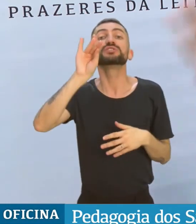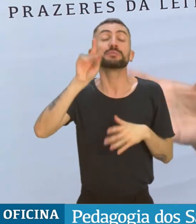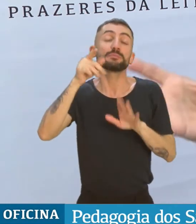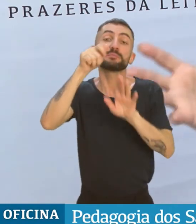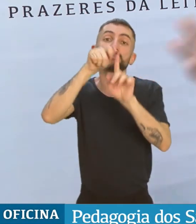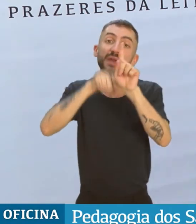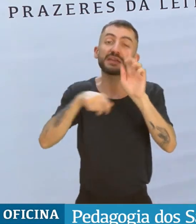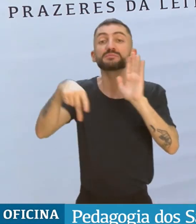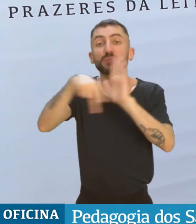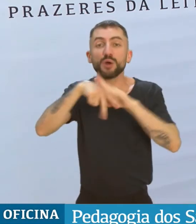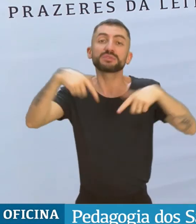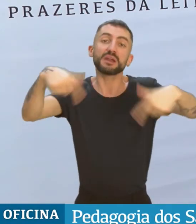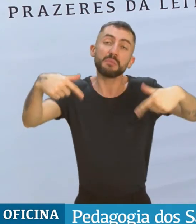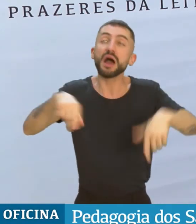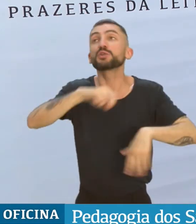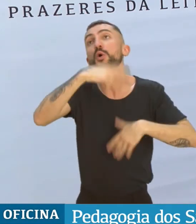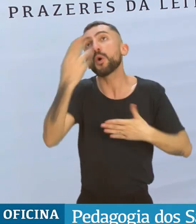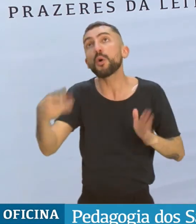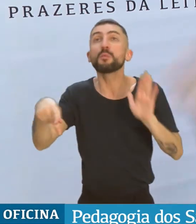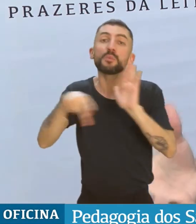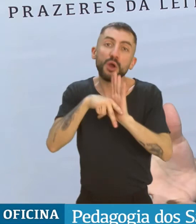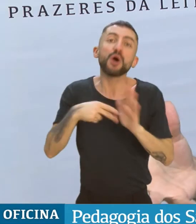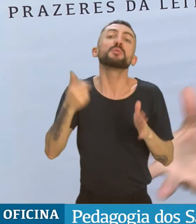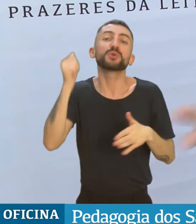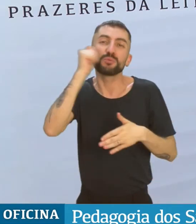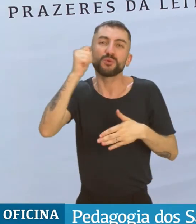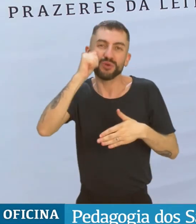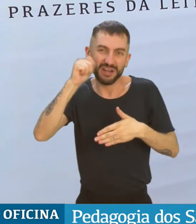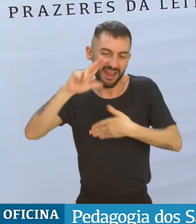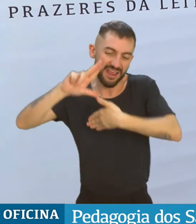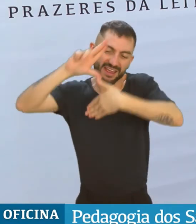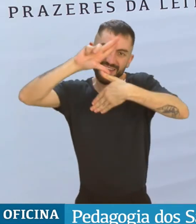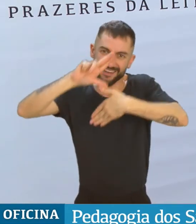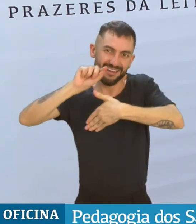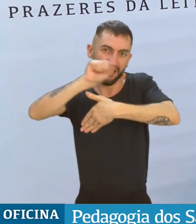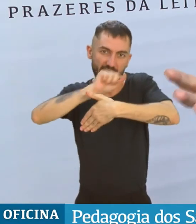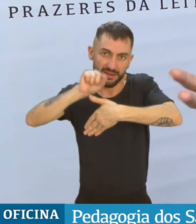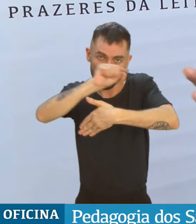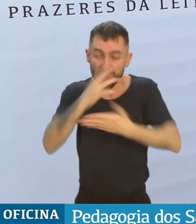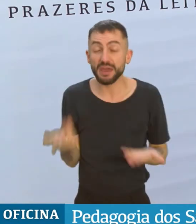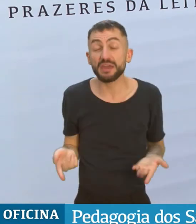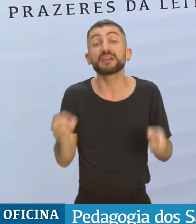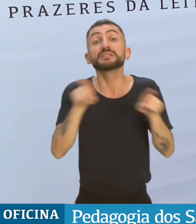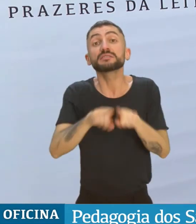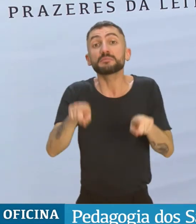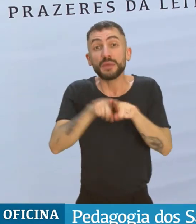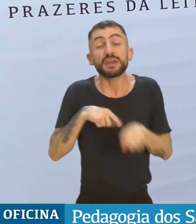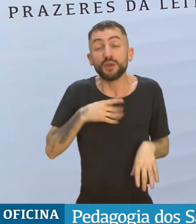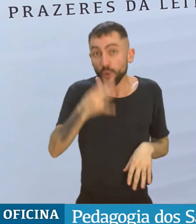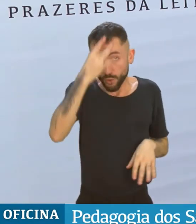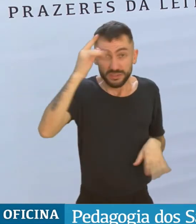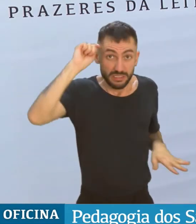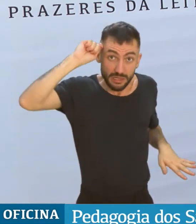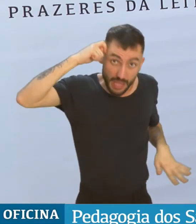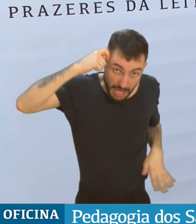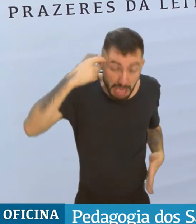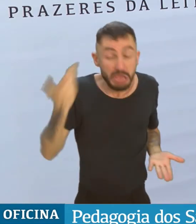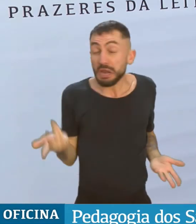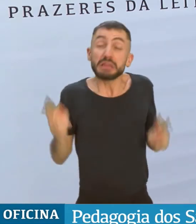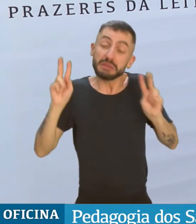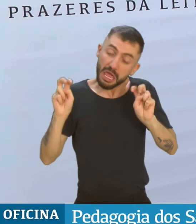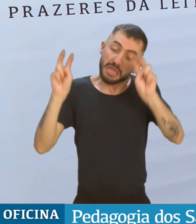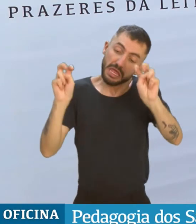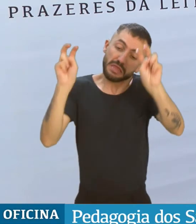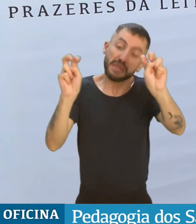Afro-Latino-Americana, Caribenha, Consciência Negra, ou outro tema. Então, mas,